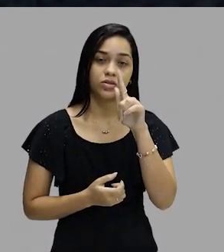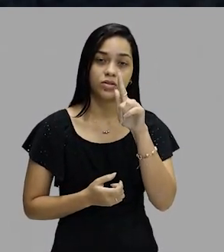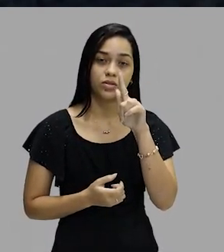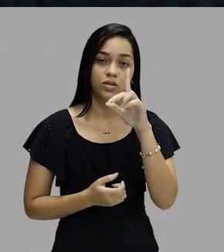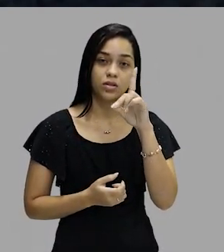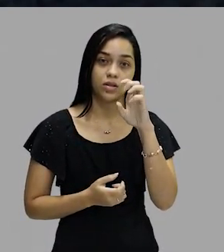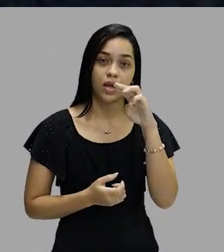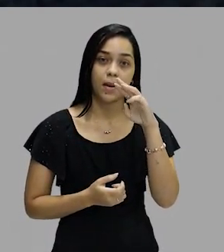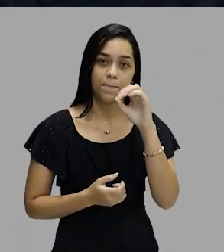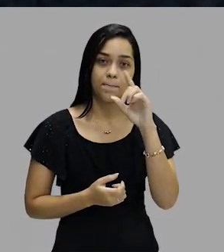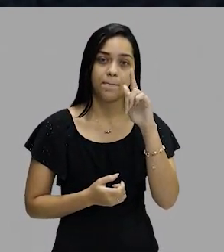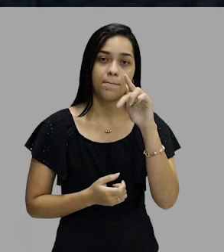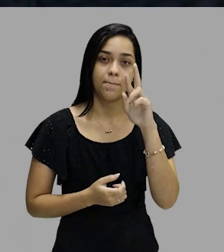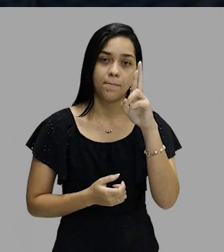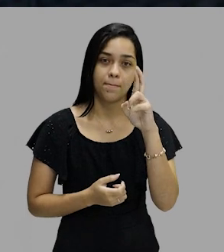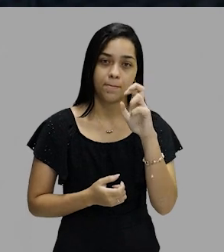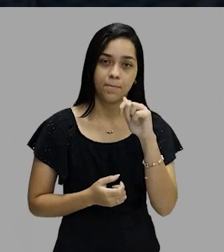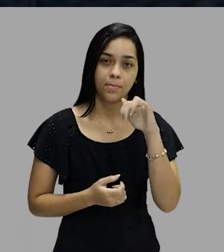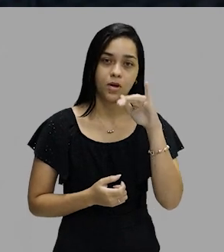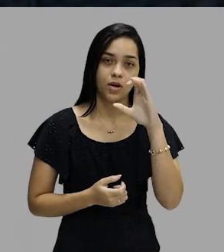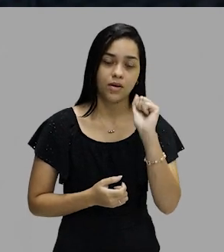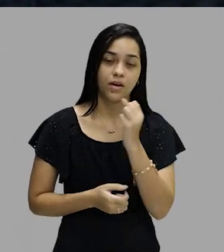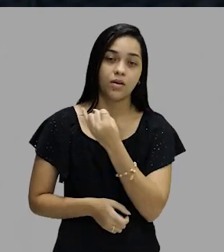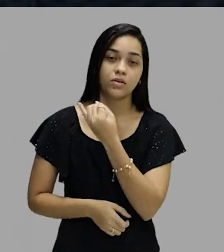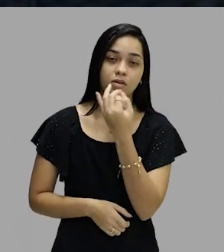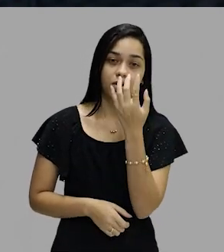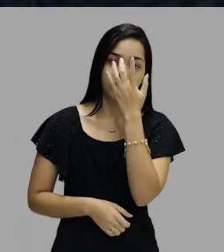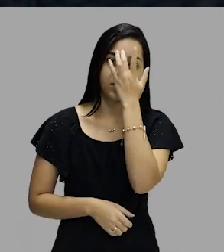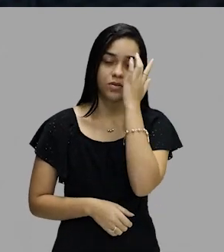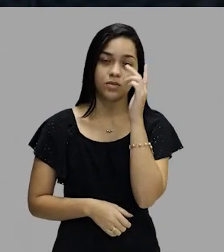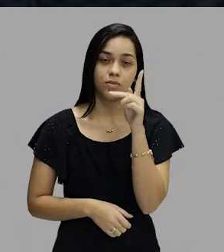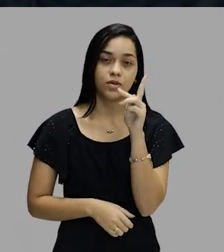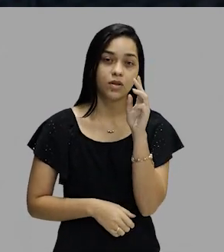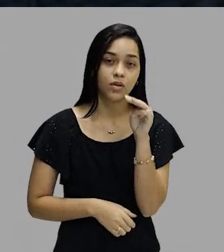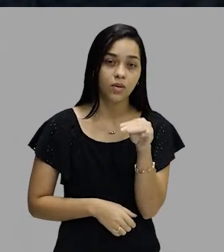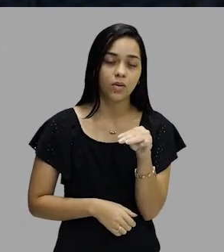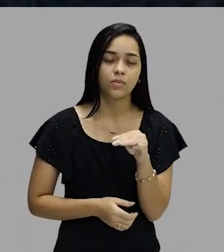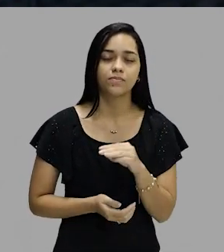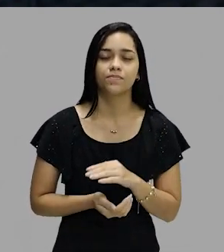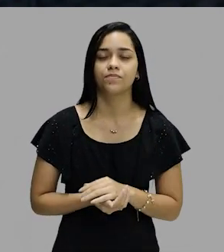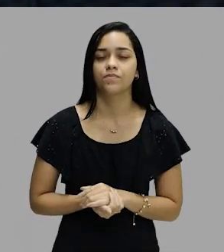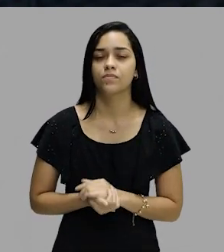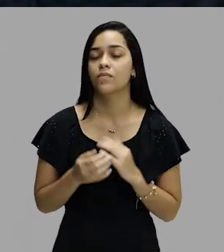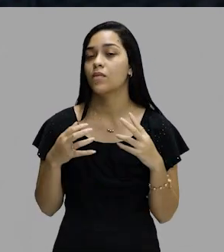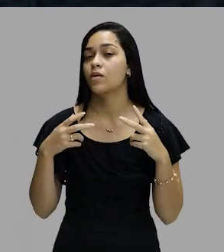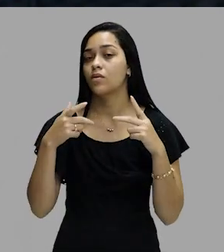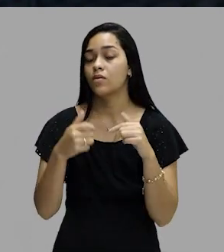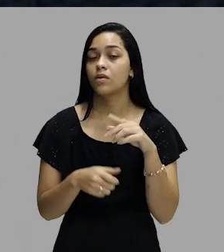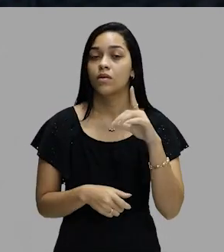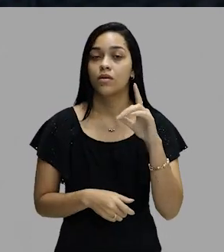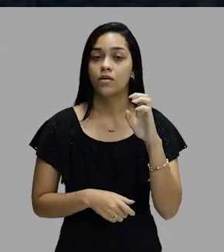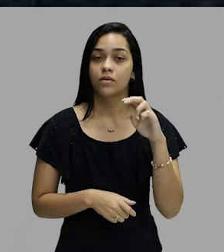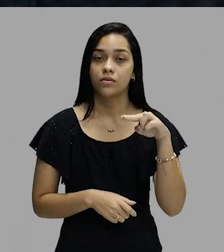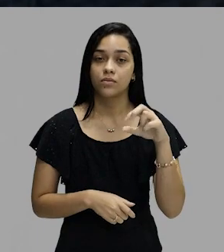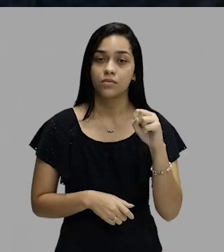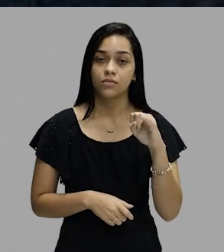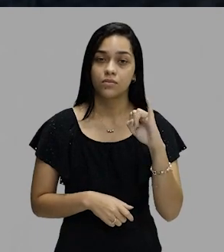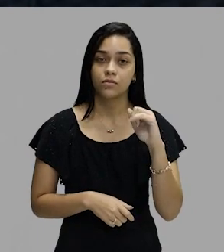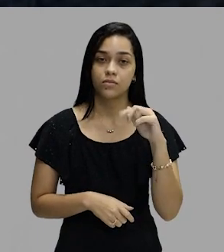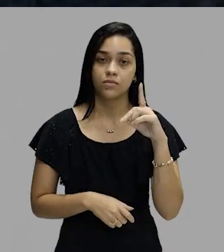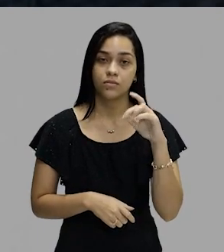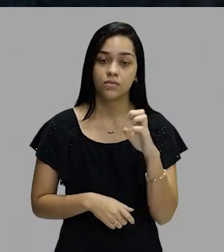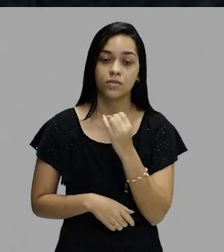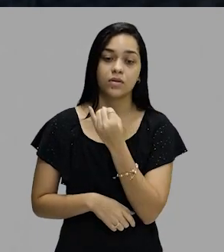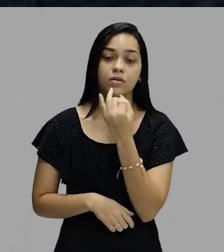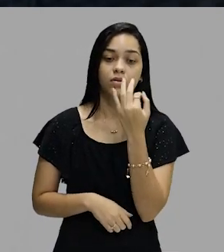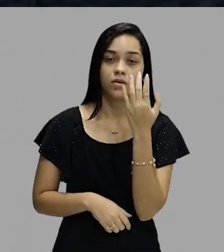de indivíduos que você vai ter por quilômetro quadrado. Ok? Então, toda a densidade é justamente a quantidade